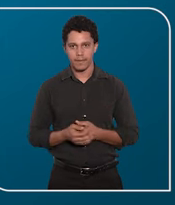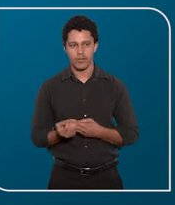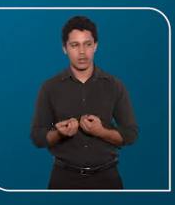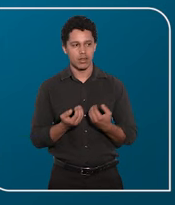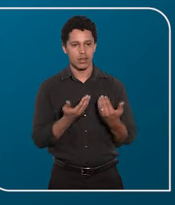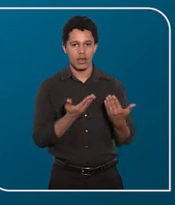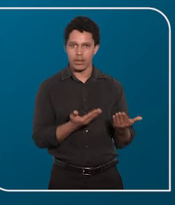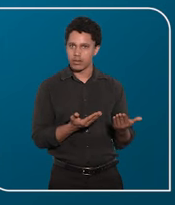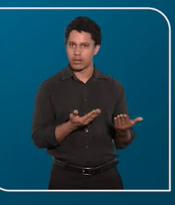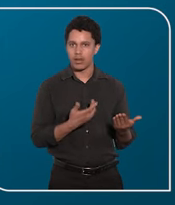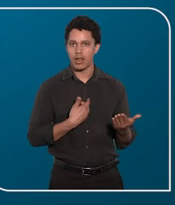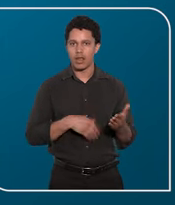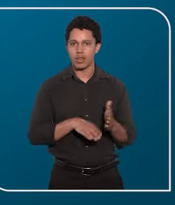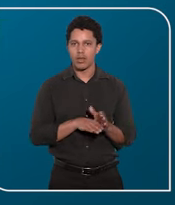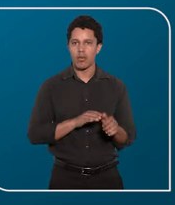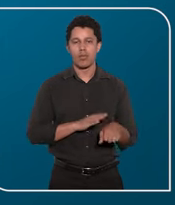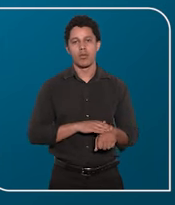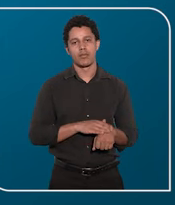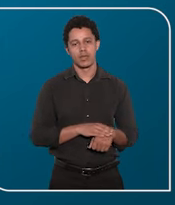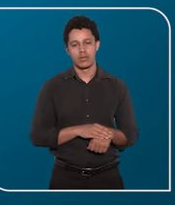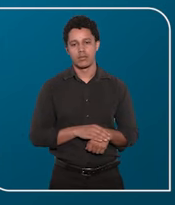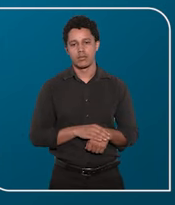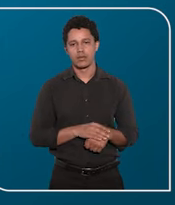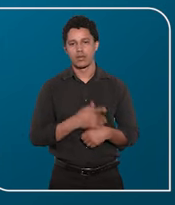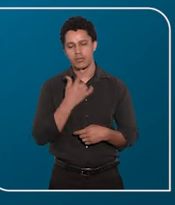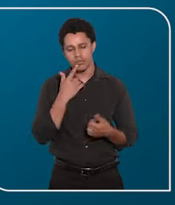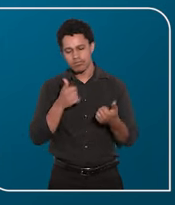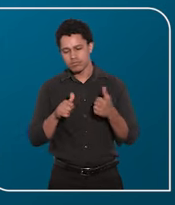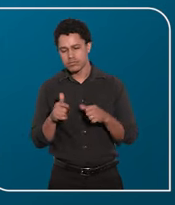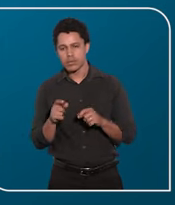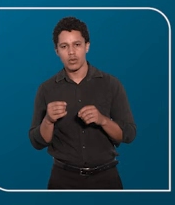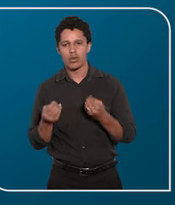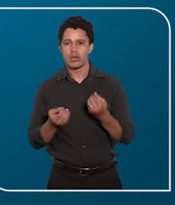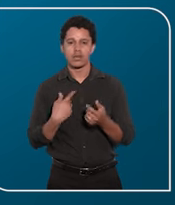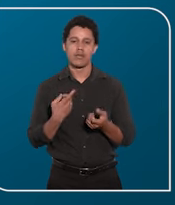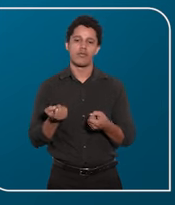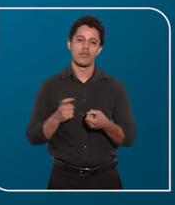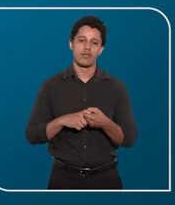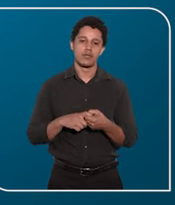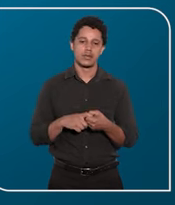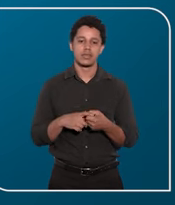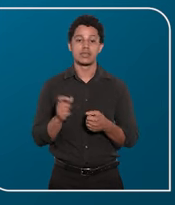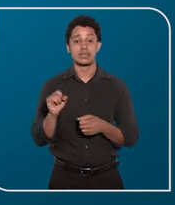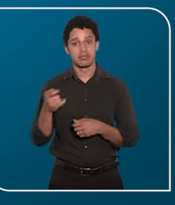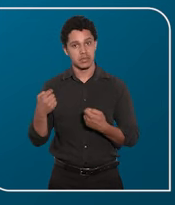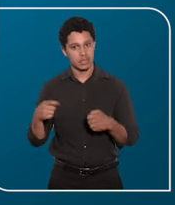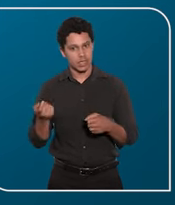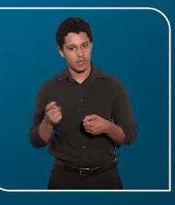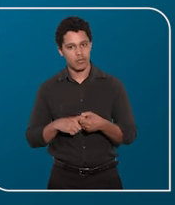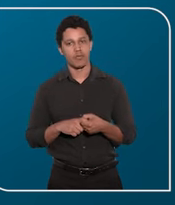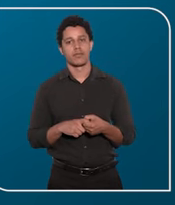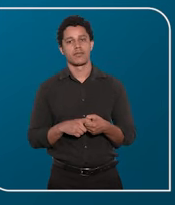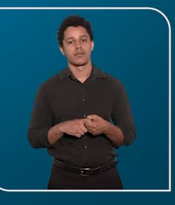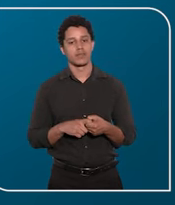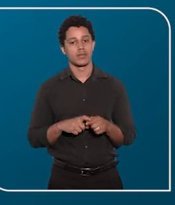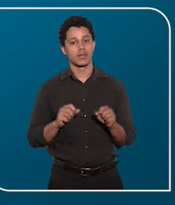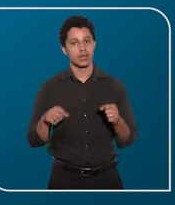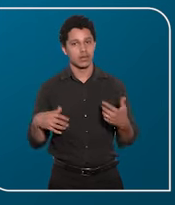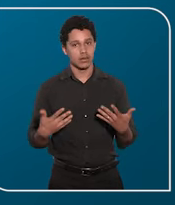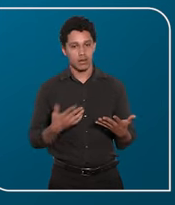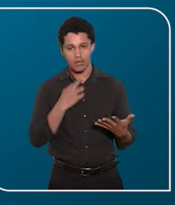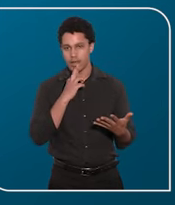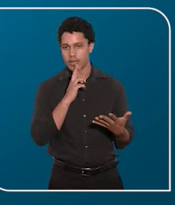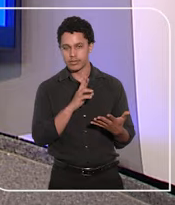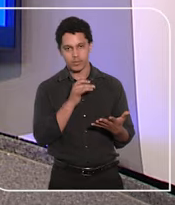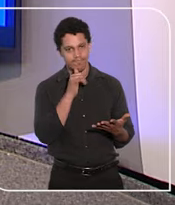foi prestado até aquele momento. E verificar aí o que se deve devolver, se tiver que devolver. Então, a resposta, Fátima,